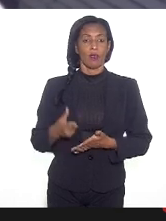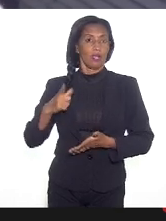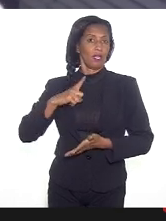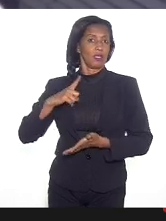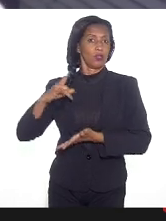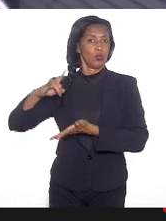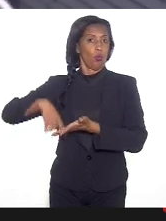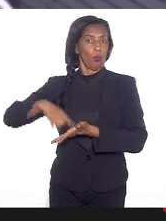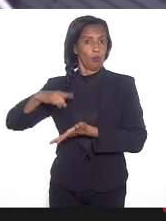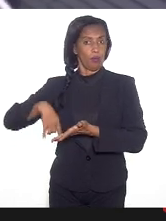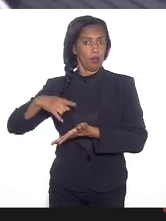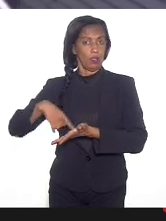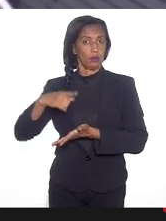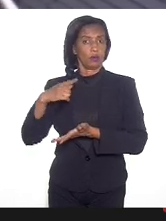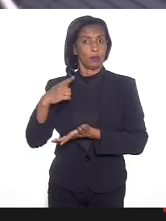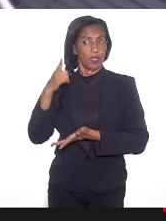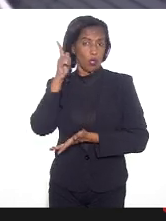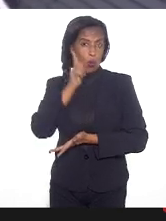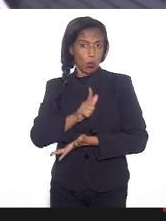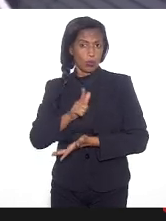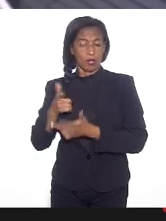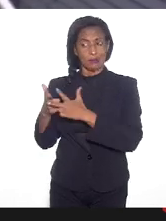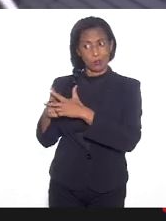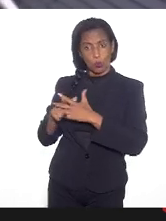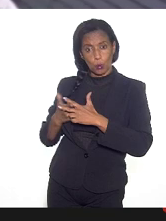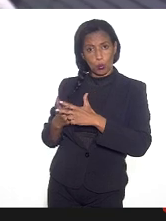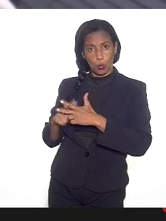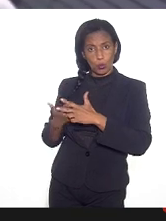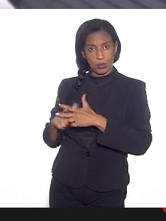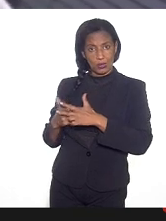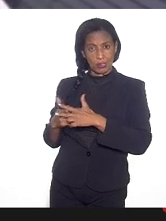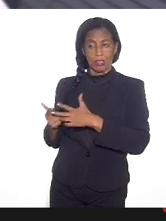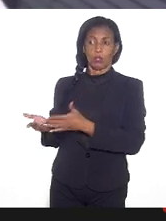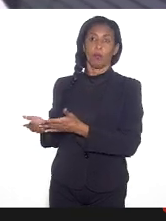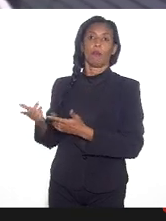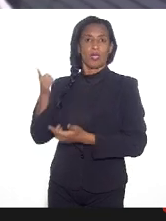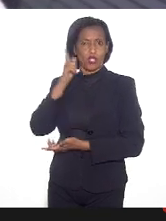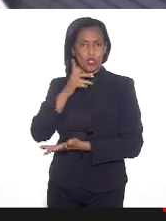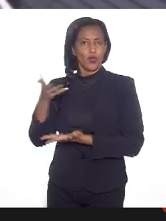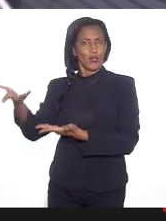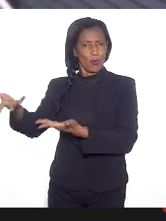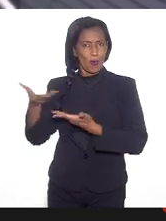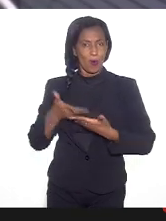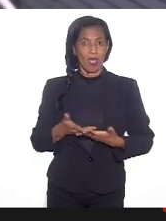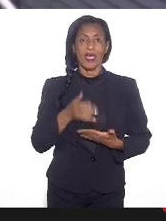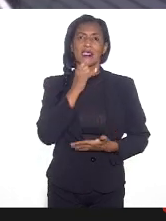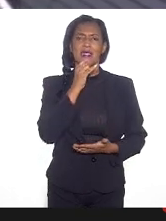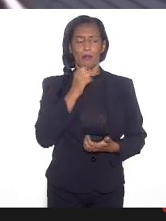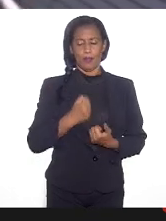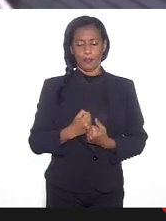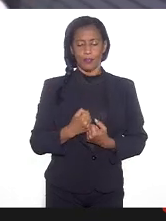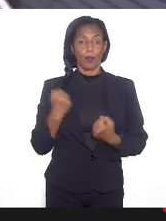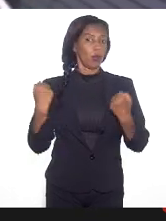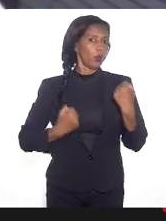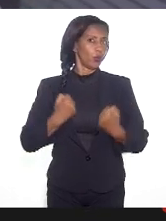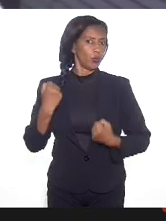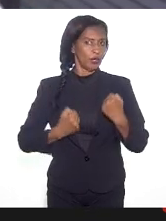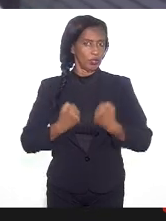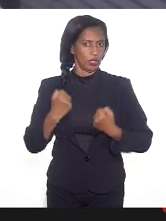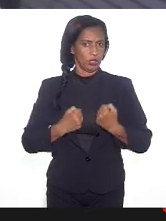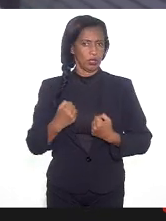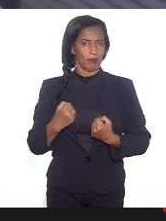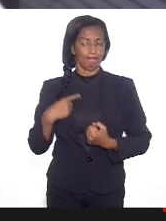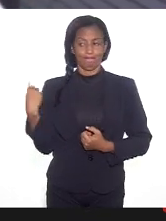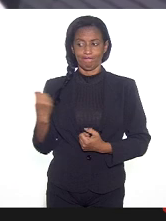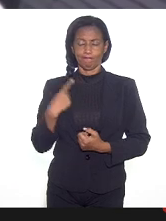que a gente faça a convocação. Existem exames específicos, exames motorista. A gente precisa